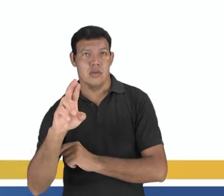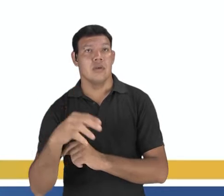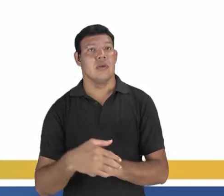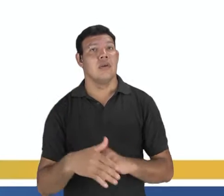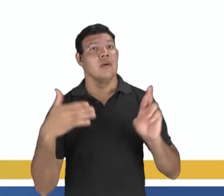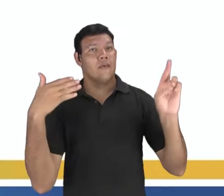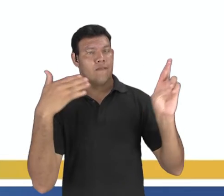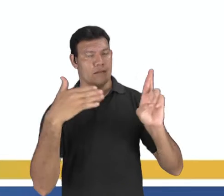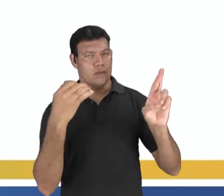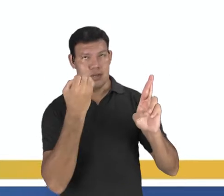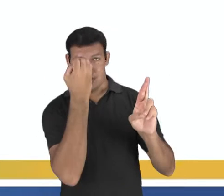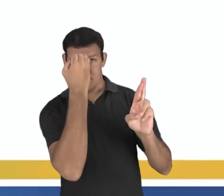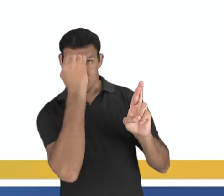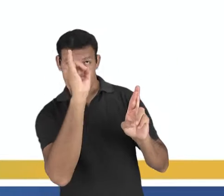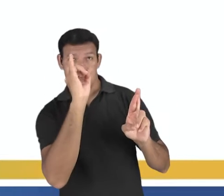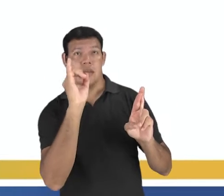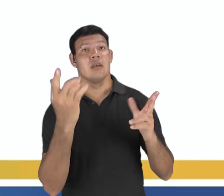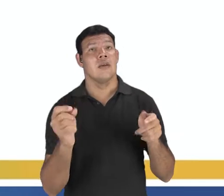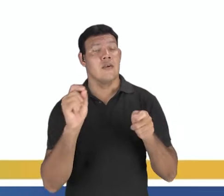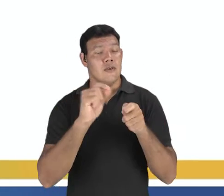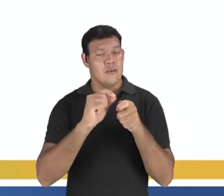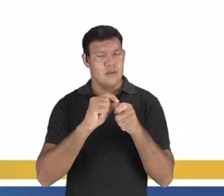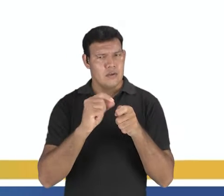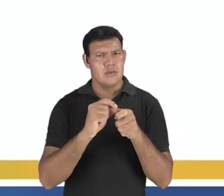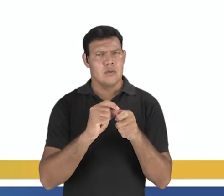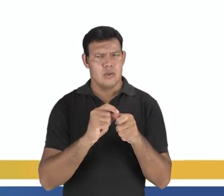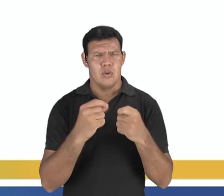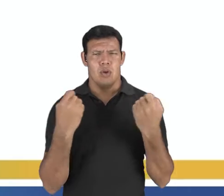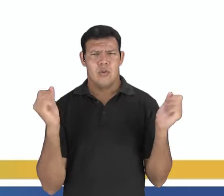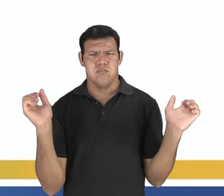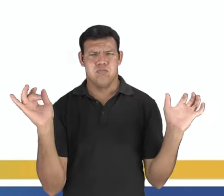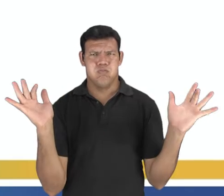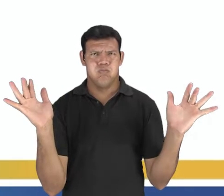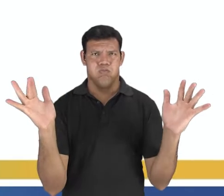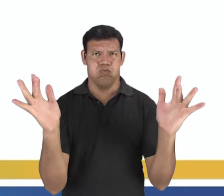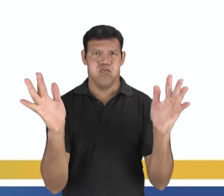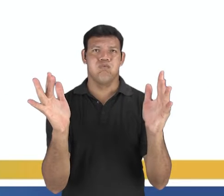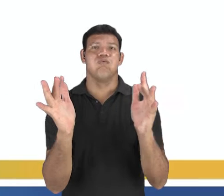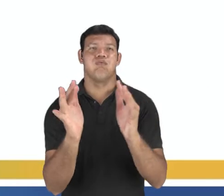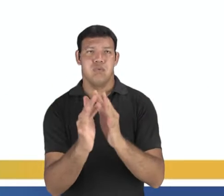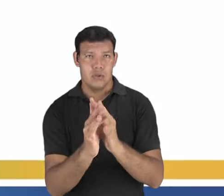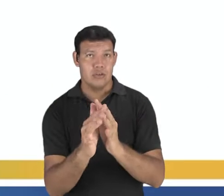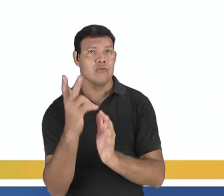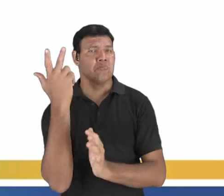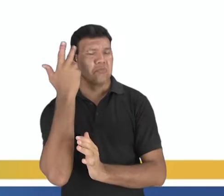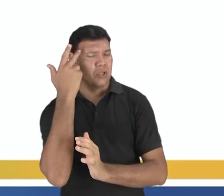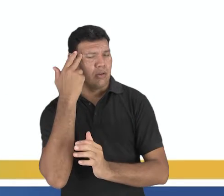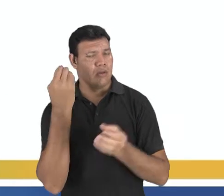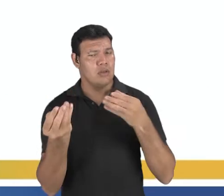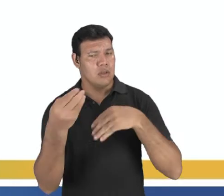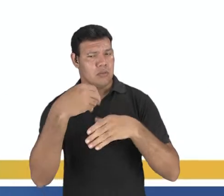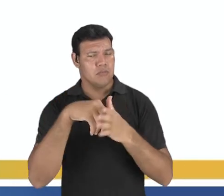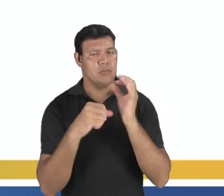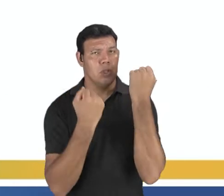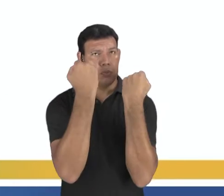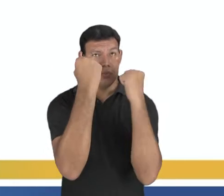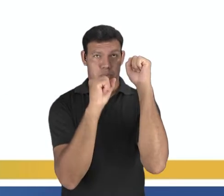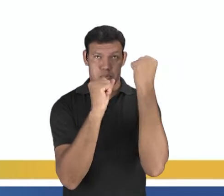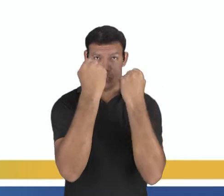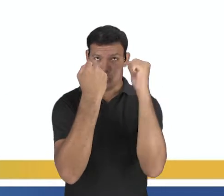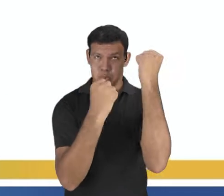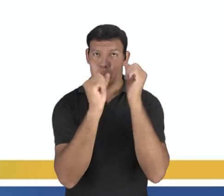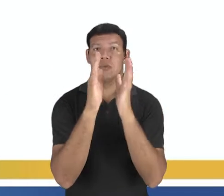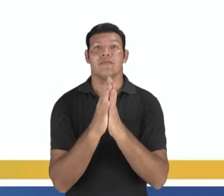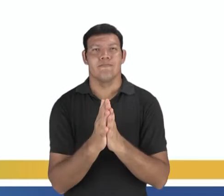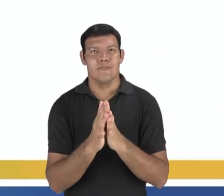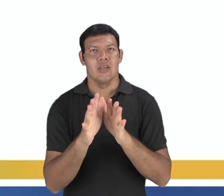e indústrias, que passou a ser adaptada à produção artística. É uma nova